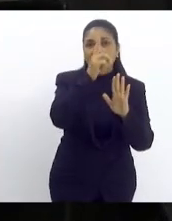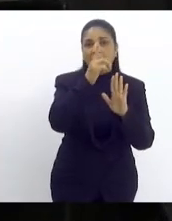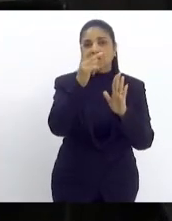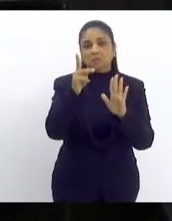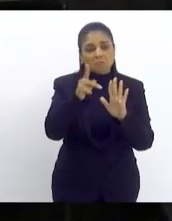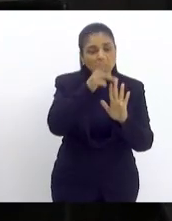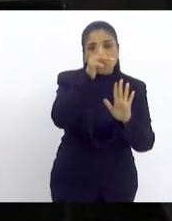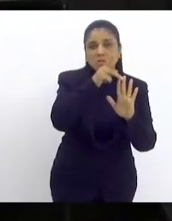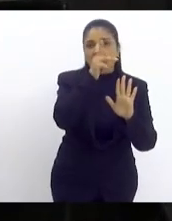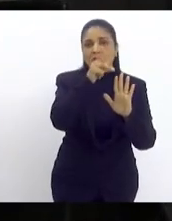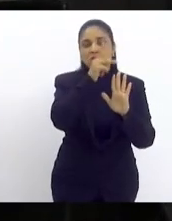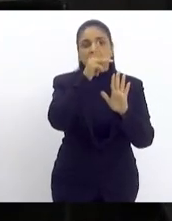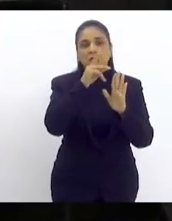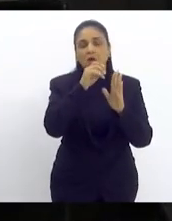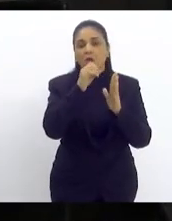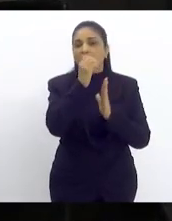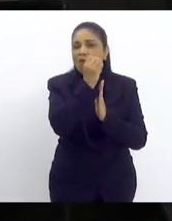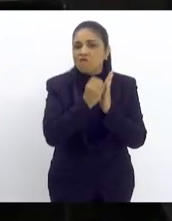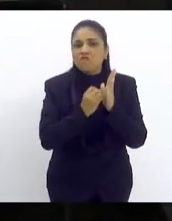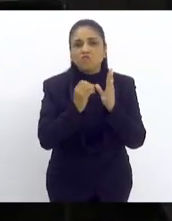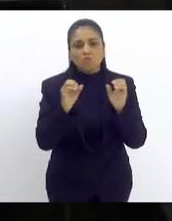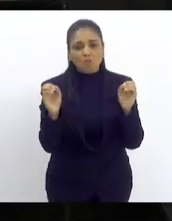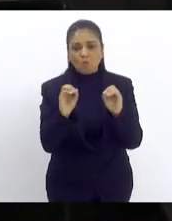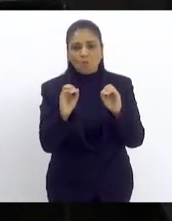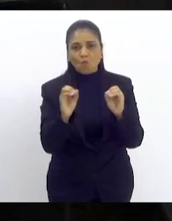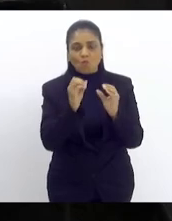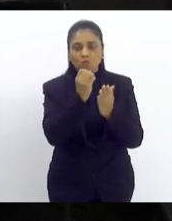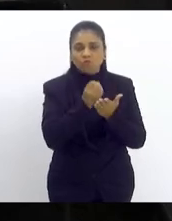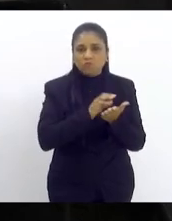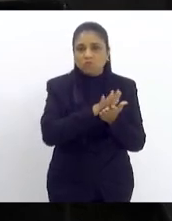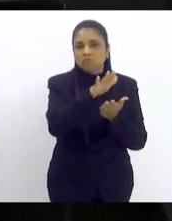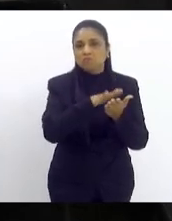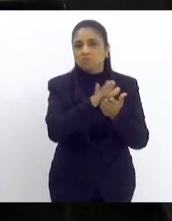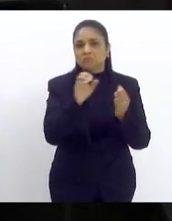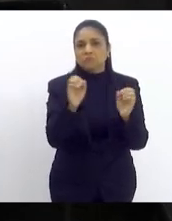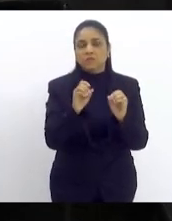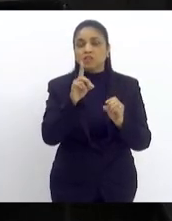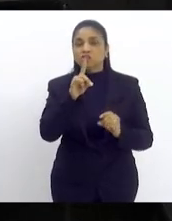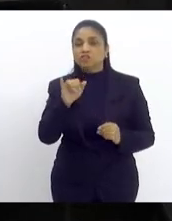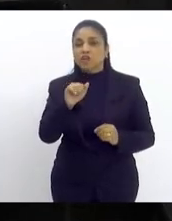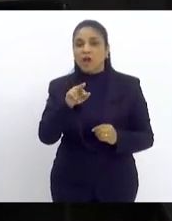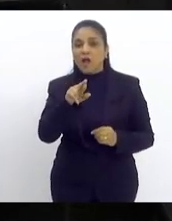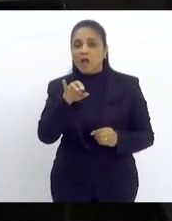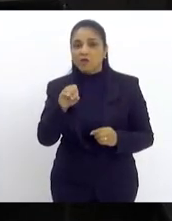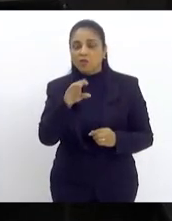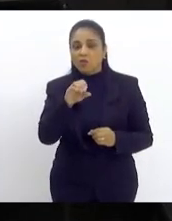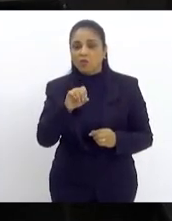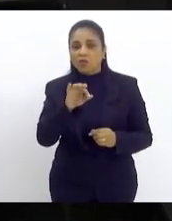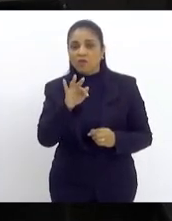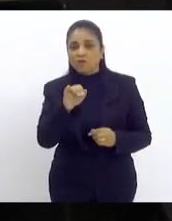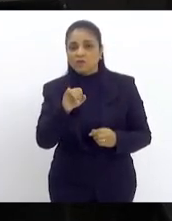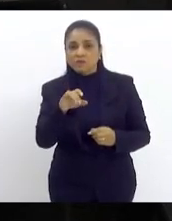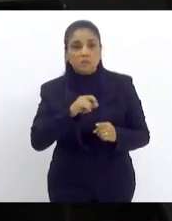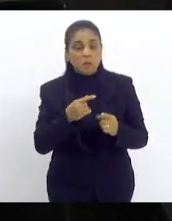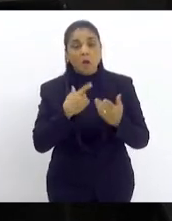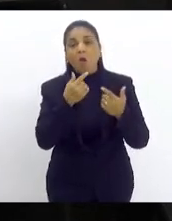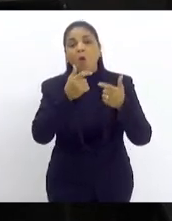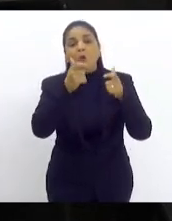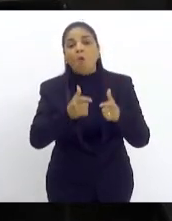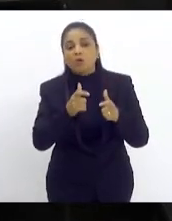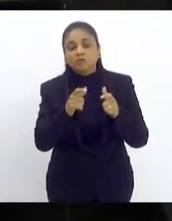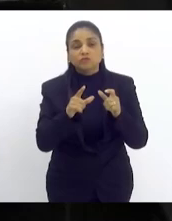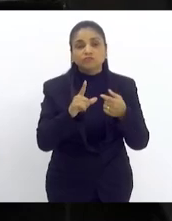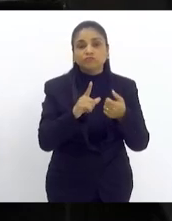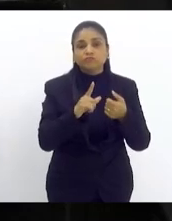publicado em Diário Oficial Aonde está a legalidade desse ato de implementação do piso